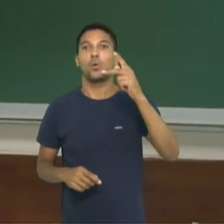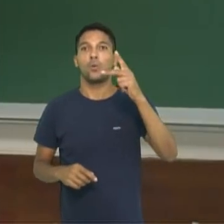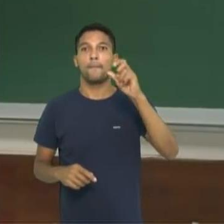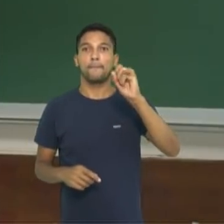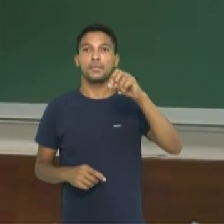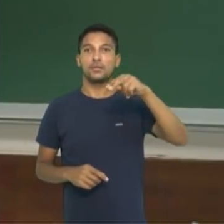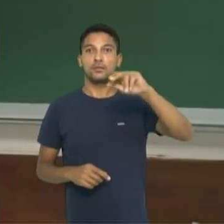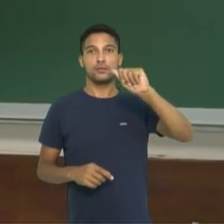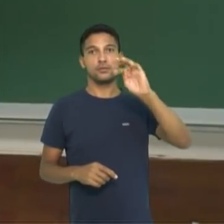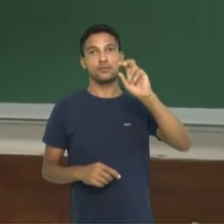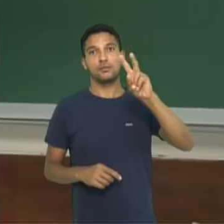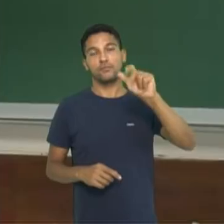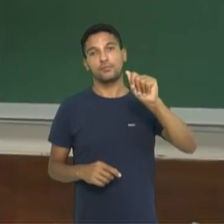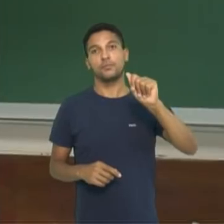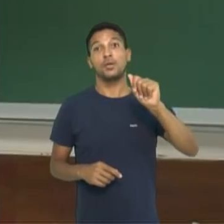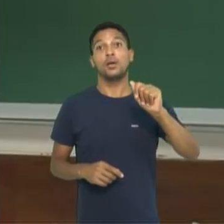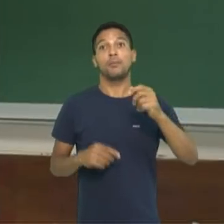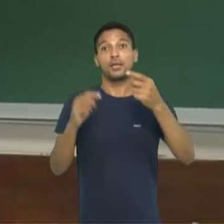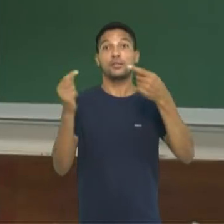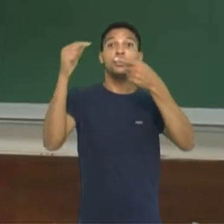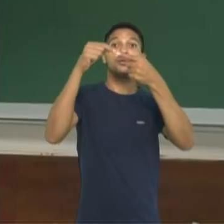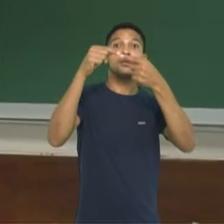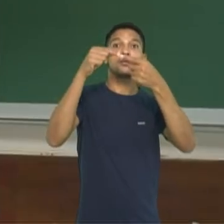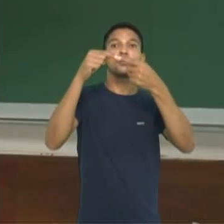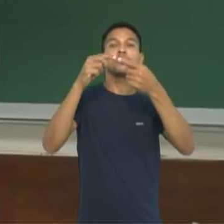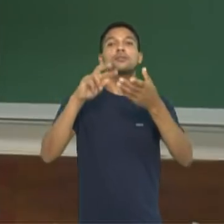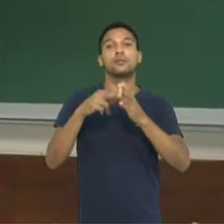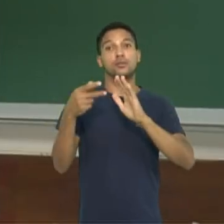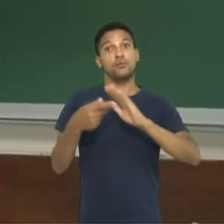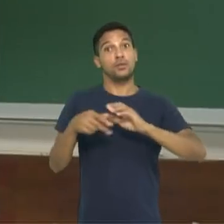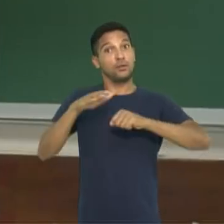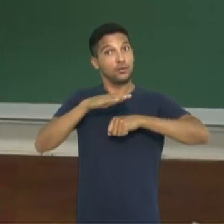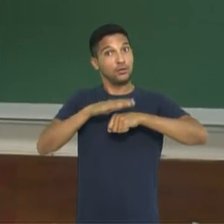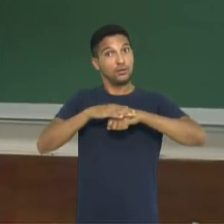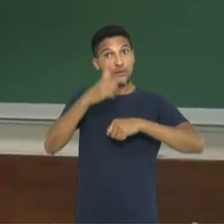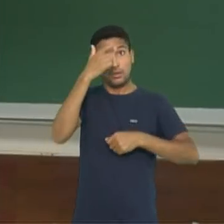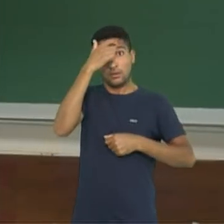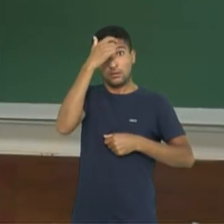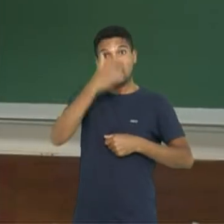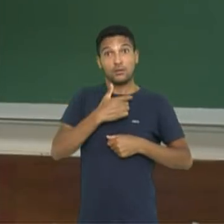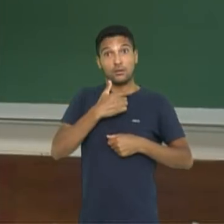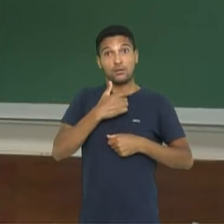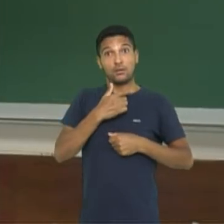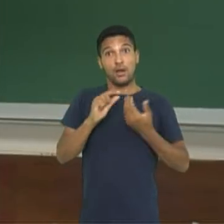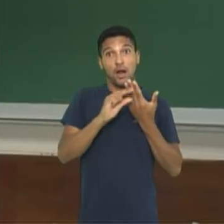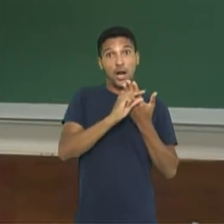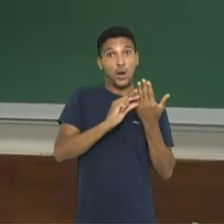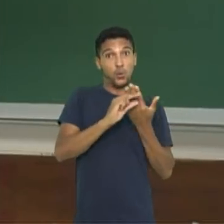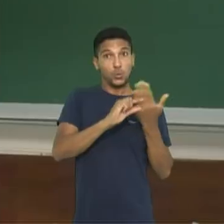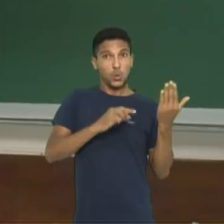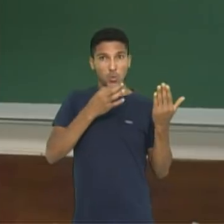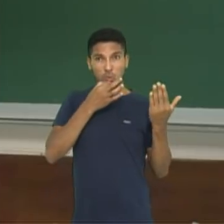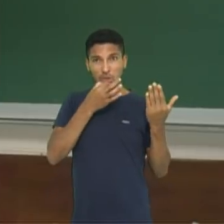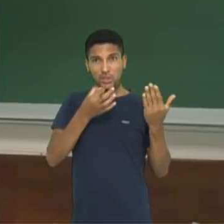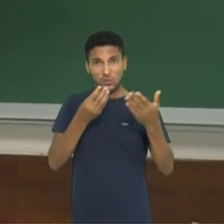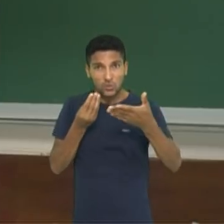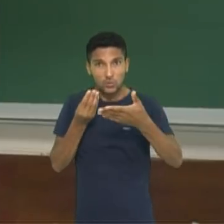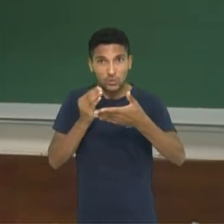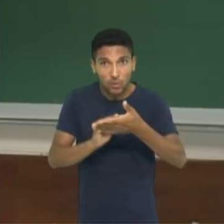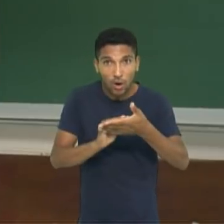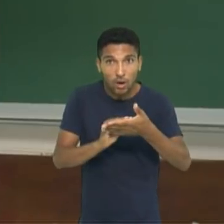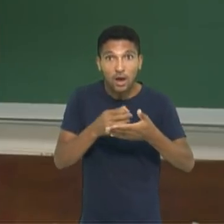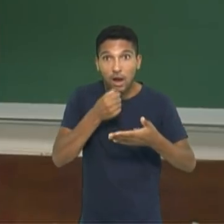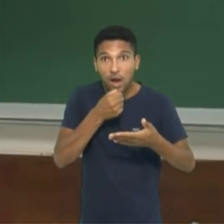narra de forma objetiva os fatos da forma como eles aconteceram, sem expor os seus pensamentos, os seus